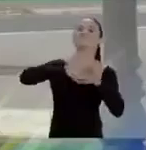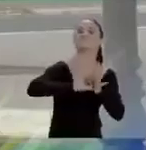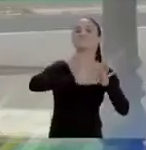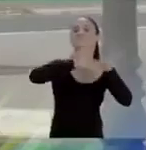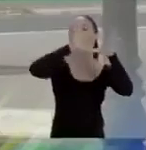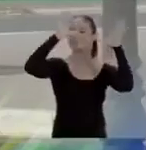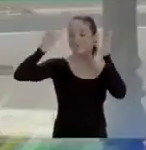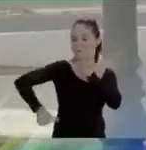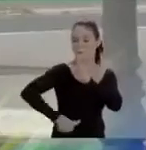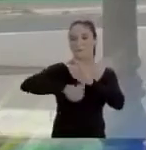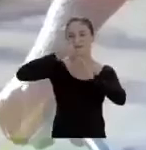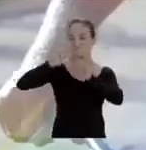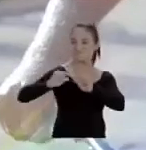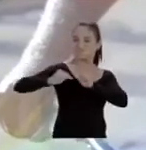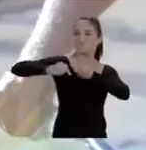liberdade.